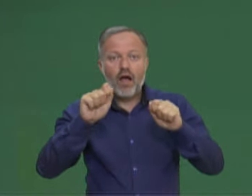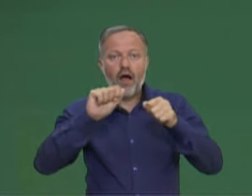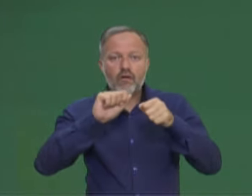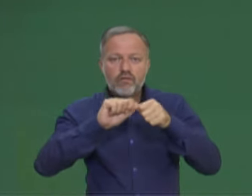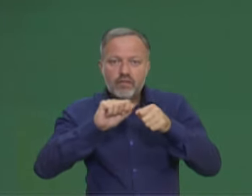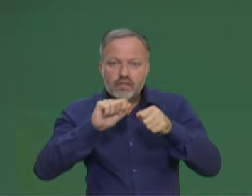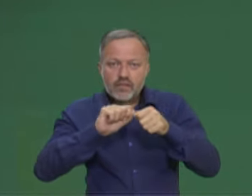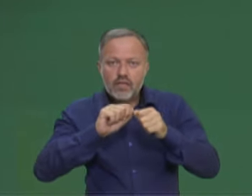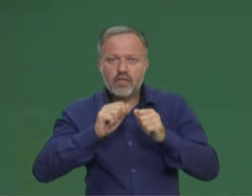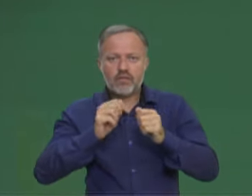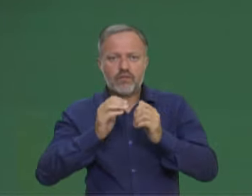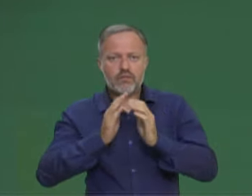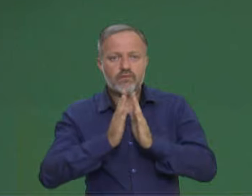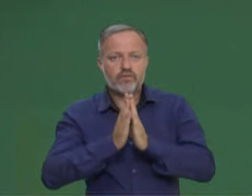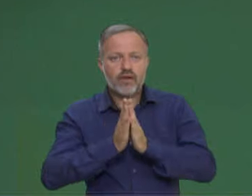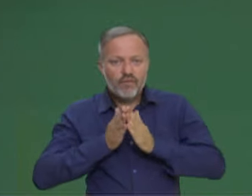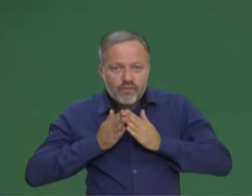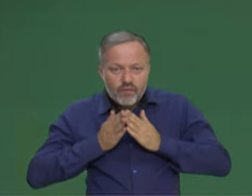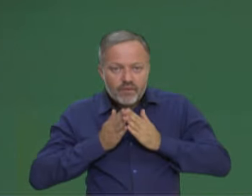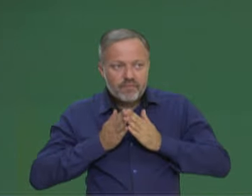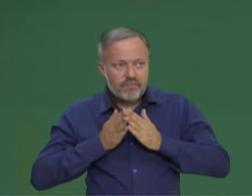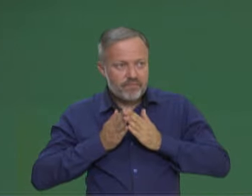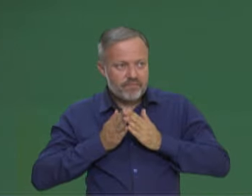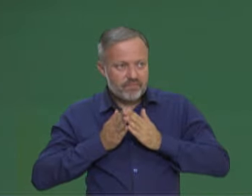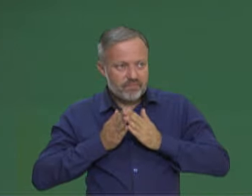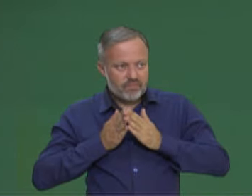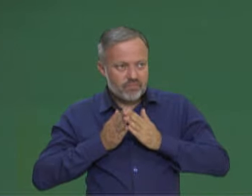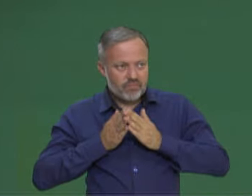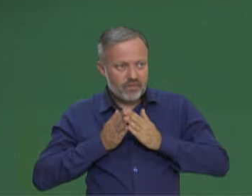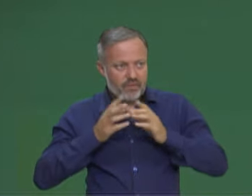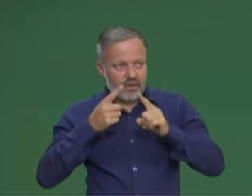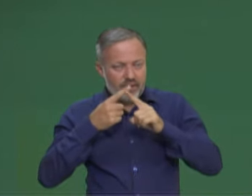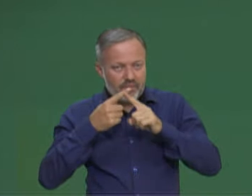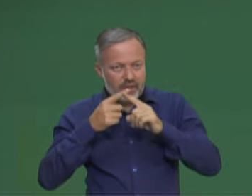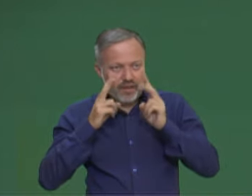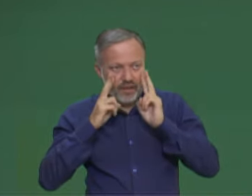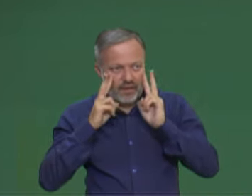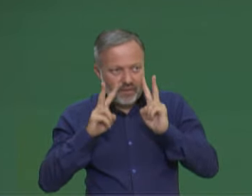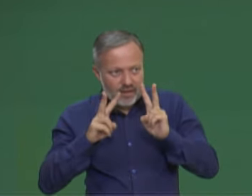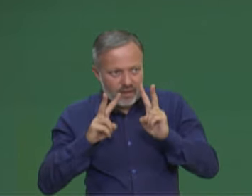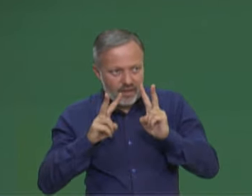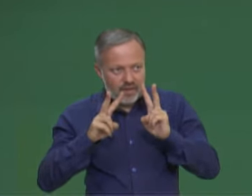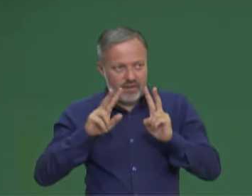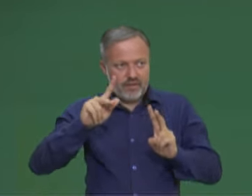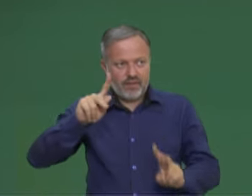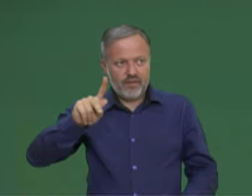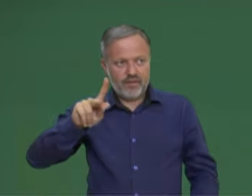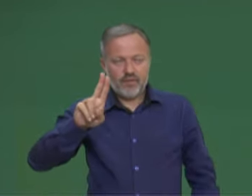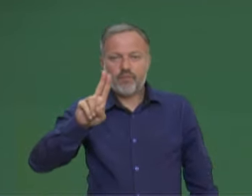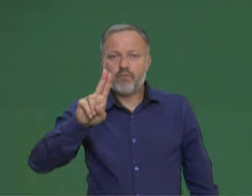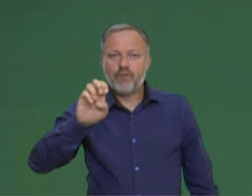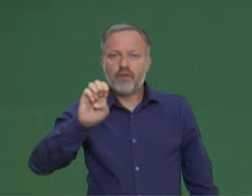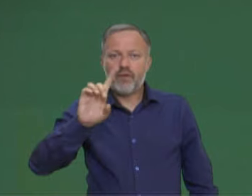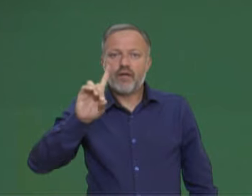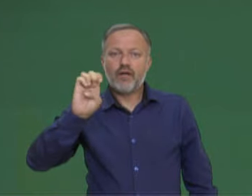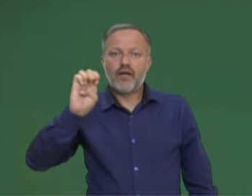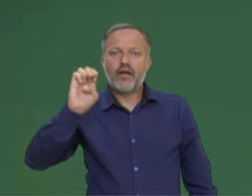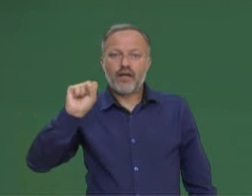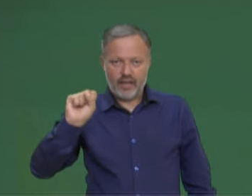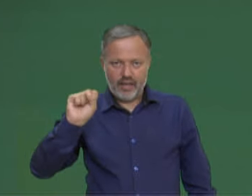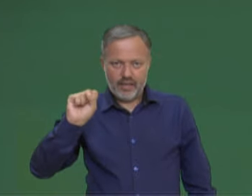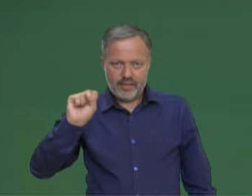segunda pessoa e uma dica aqui, normalmente os verbos na segunda pessoa do singular, ou seja, em tu, a diferença